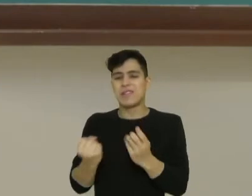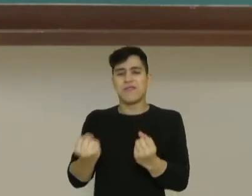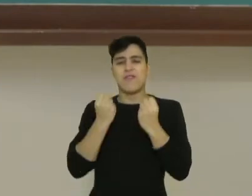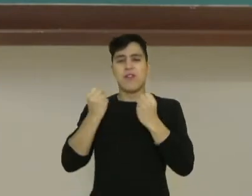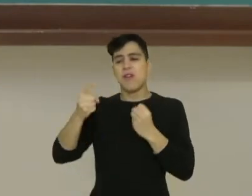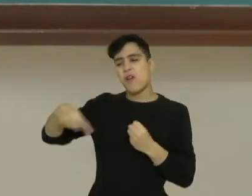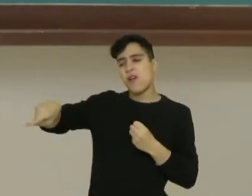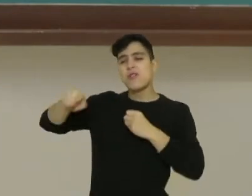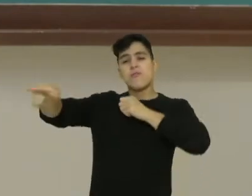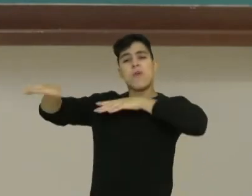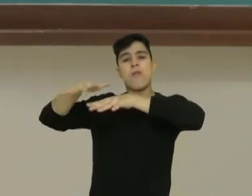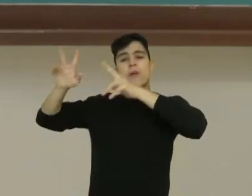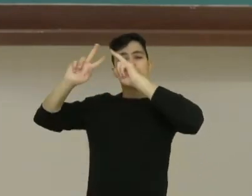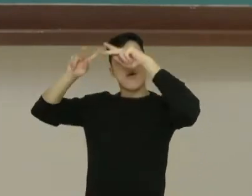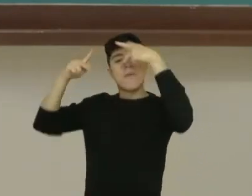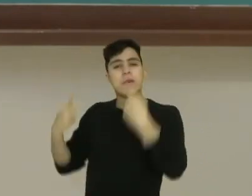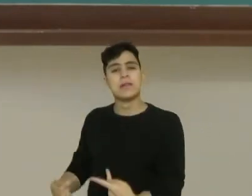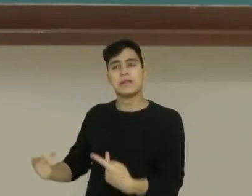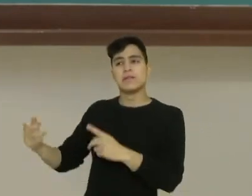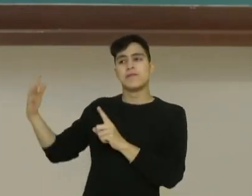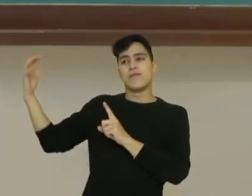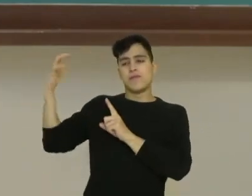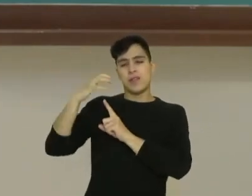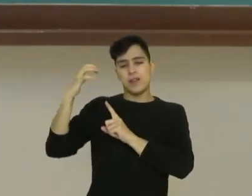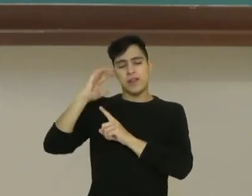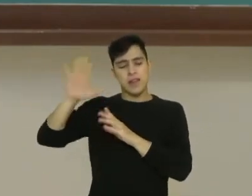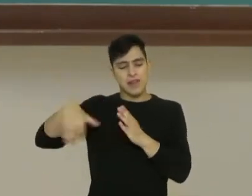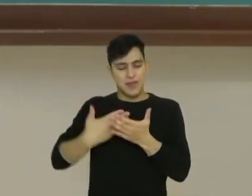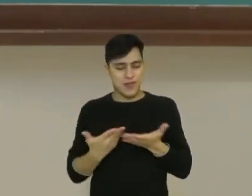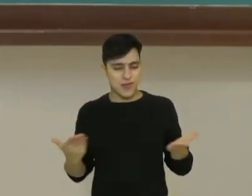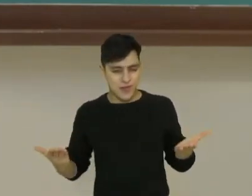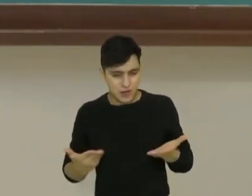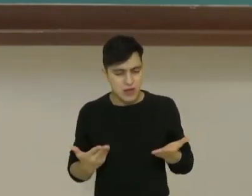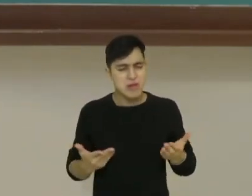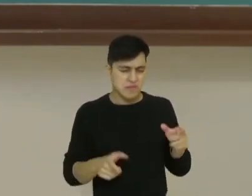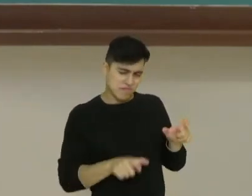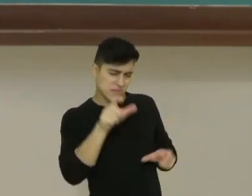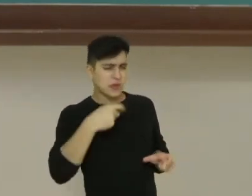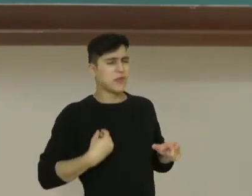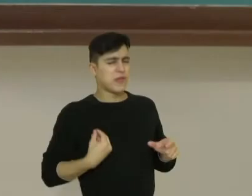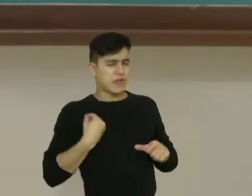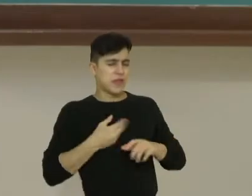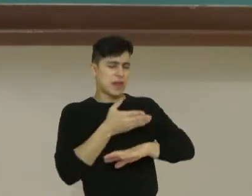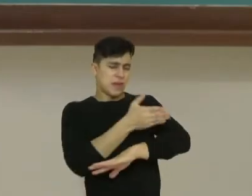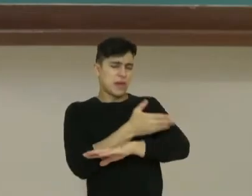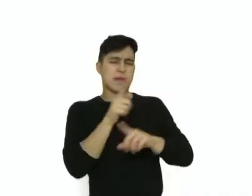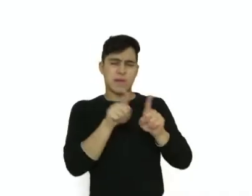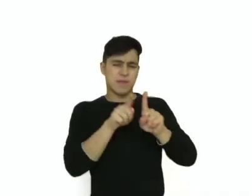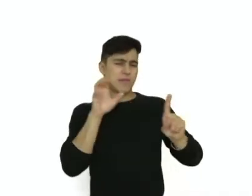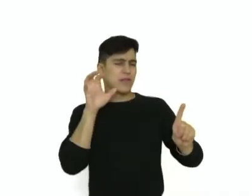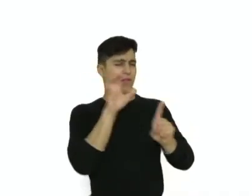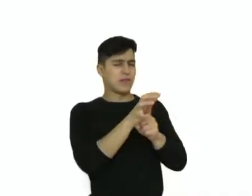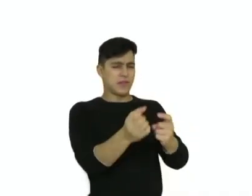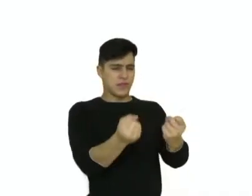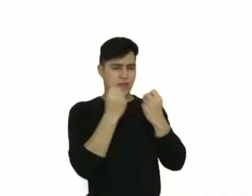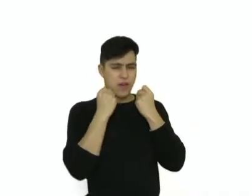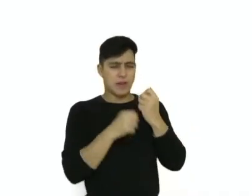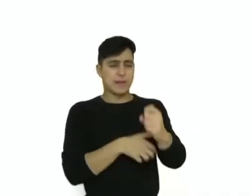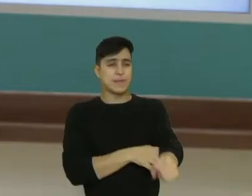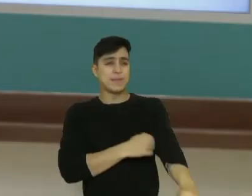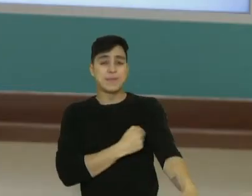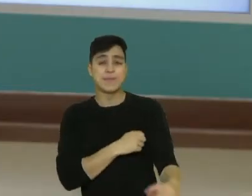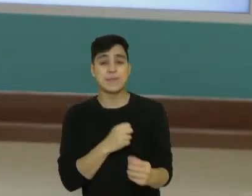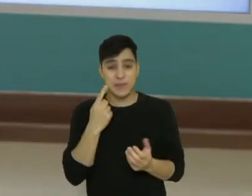para nós, né? E, obviamente, impactou a vida das pessoas no período medieval. Então, vamos para a nossa